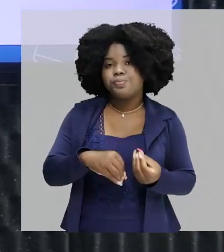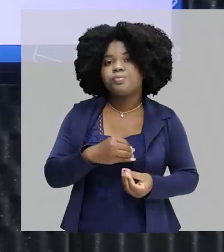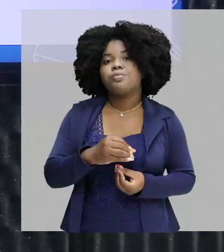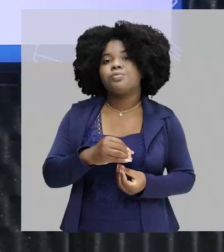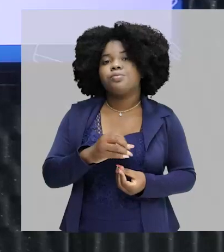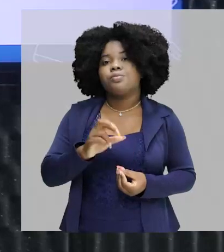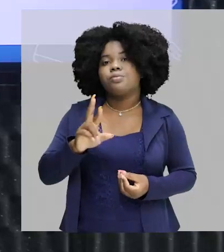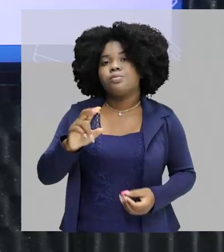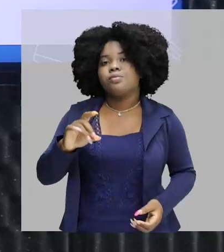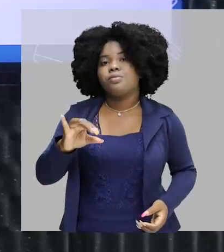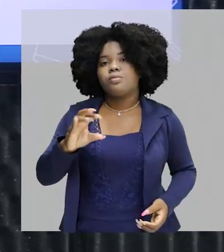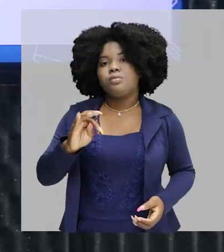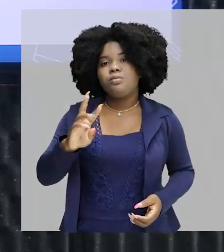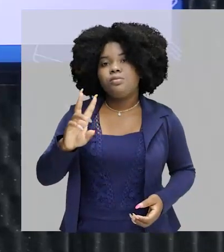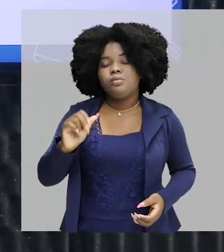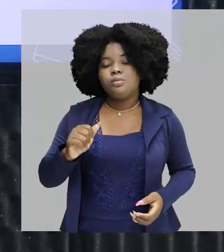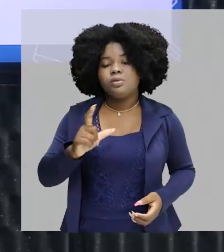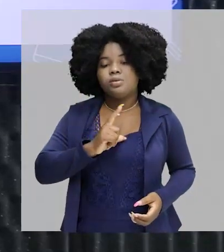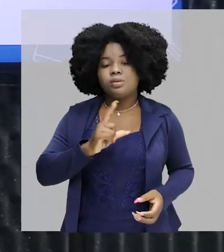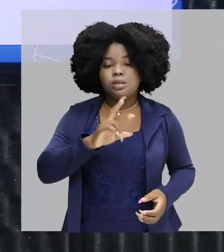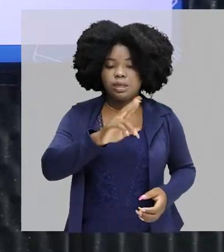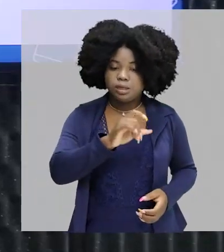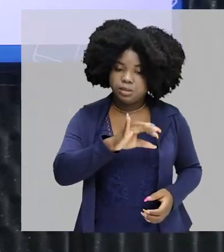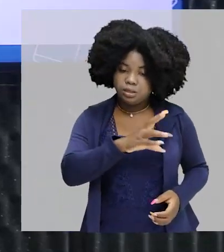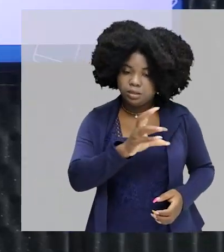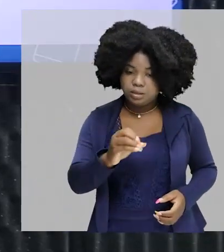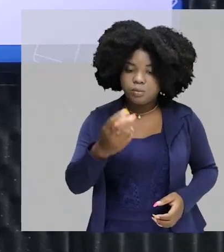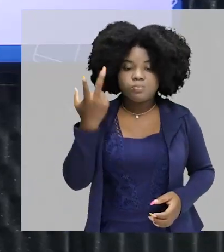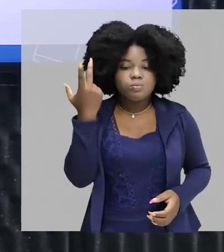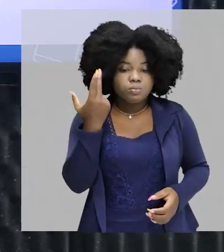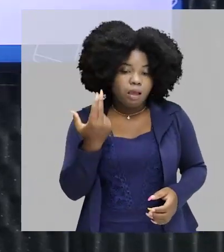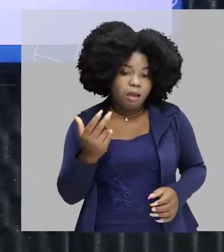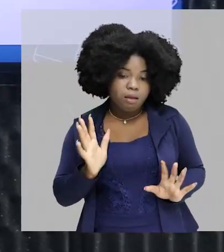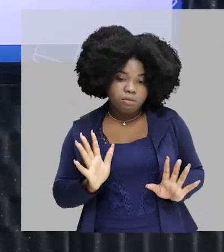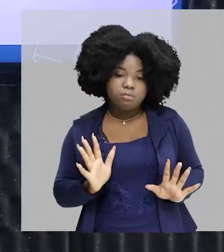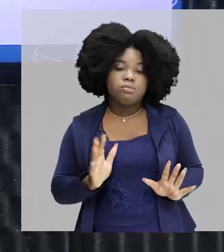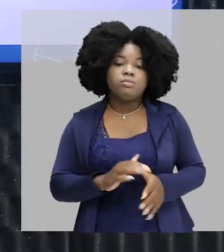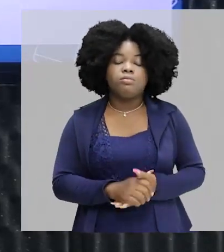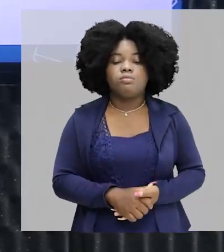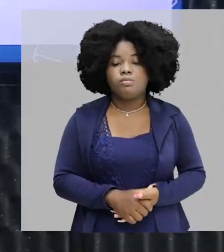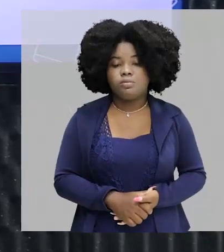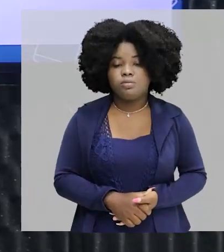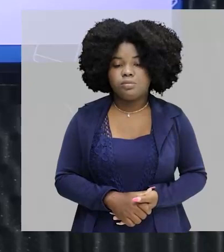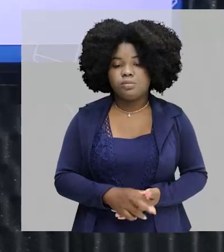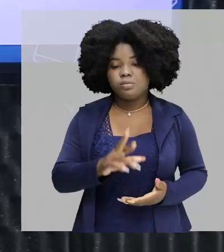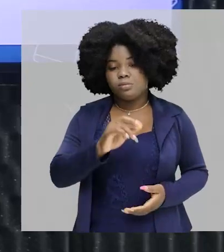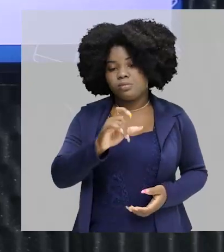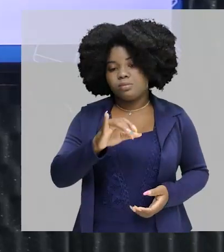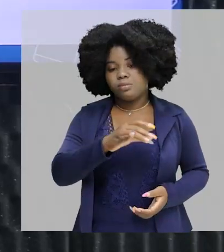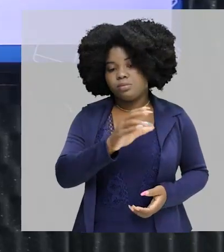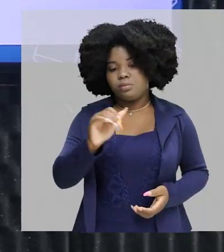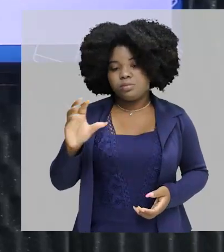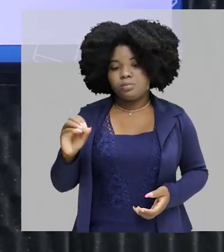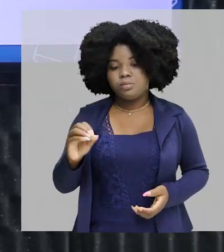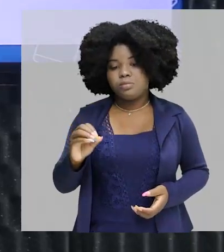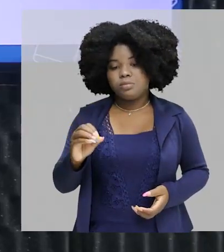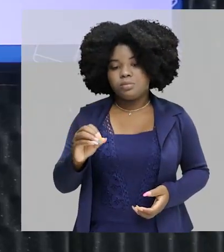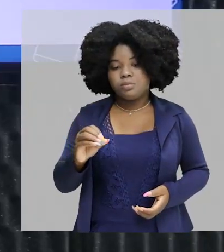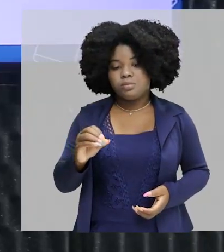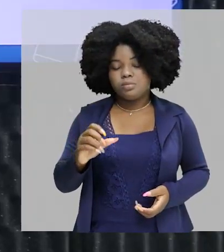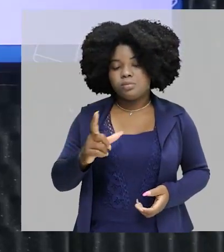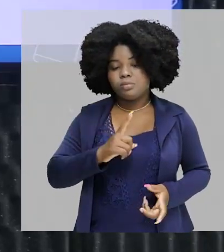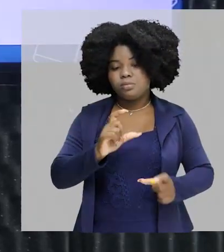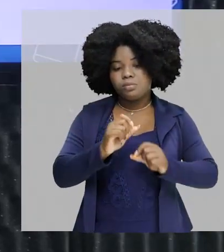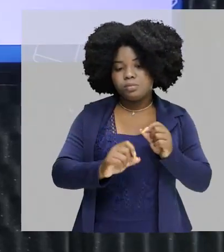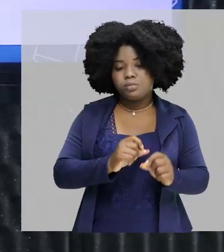ela emite radiação naturalmente, certo? Essa radiação emitida, ela vai